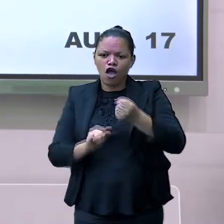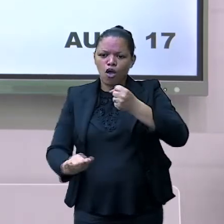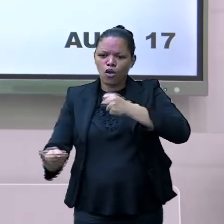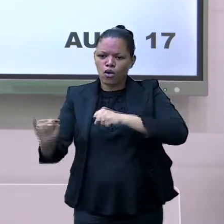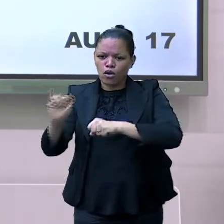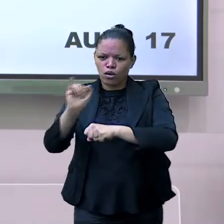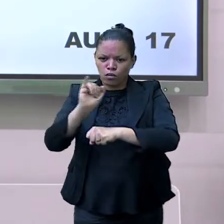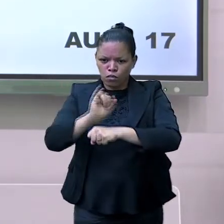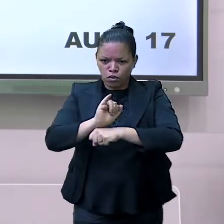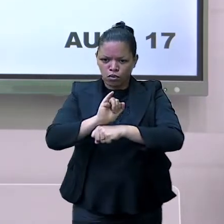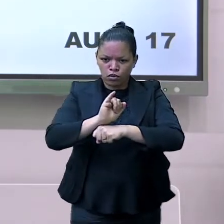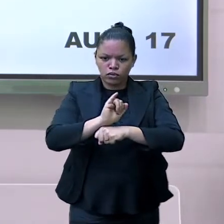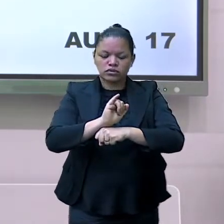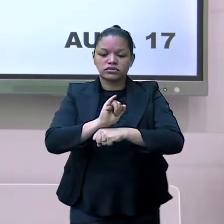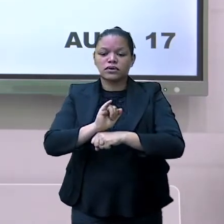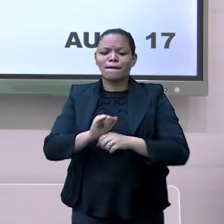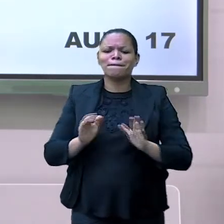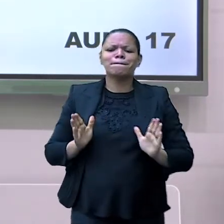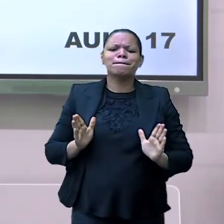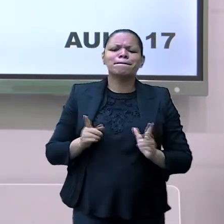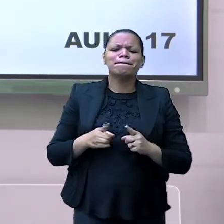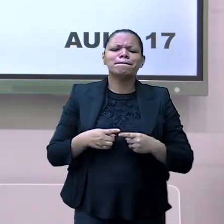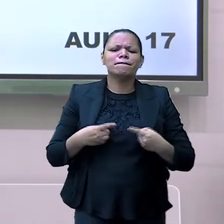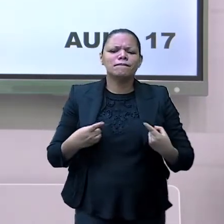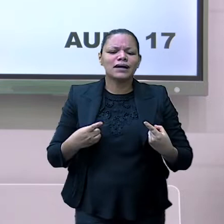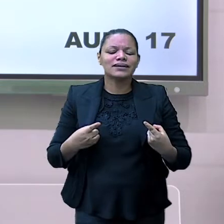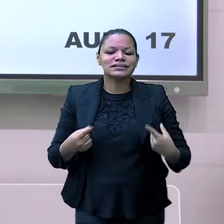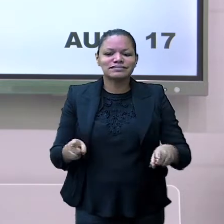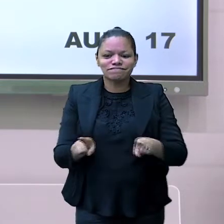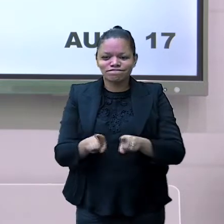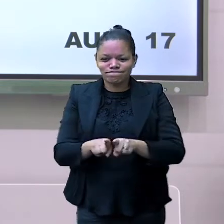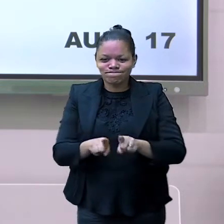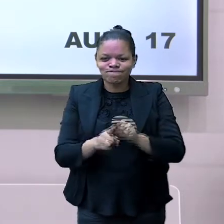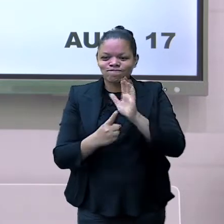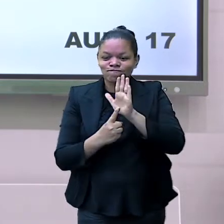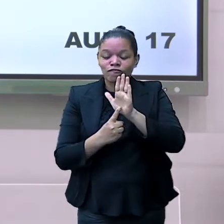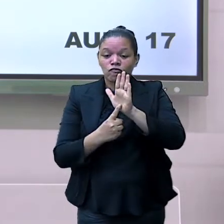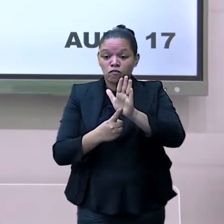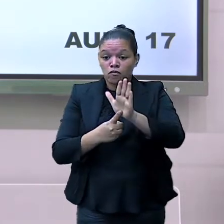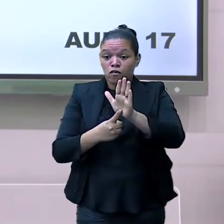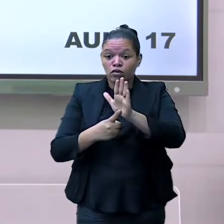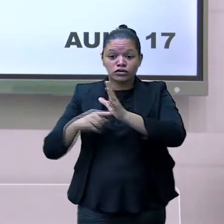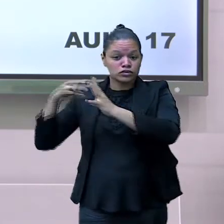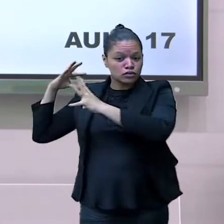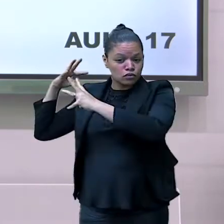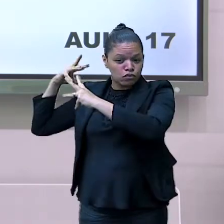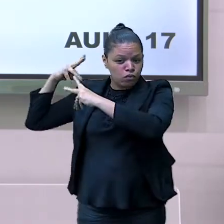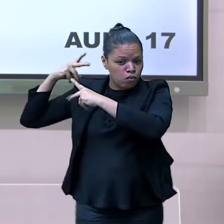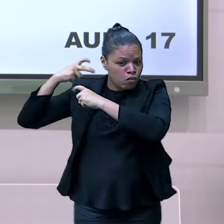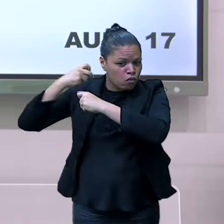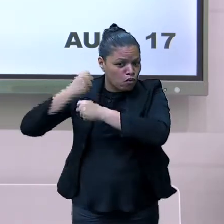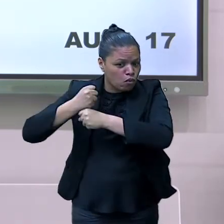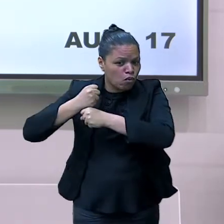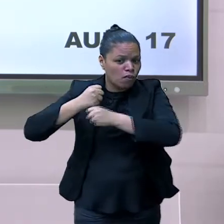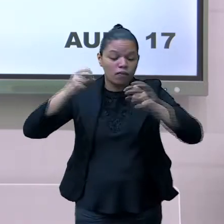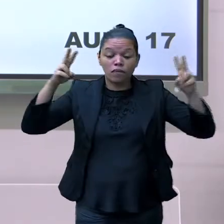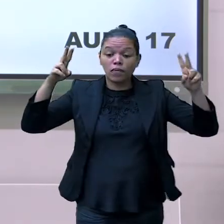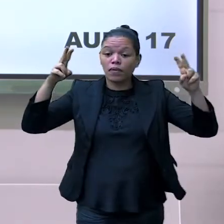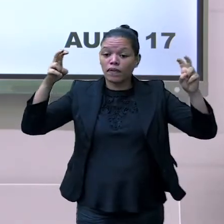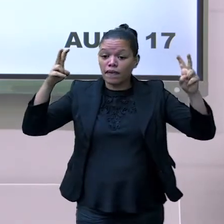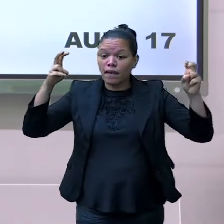nessa aula, nós vamos ainda concluir alguns assuntos que nós estudamos anteriormente com esse componente. Quando falamos